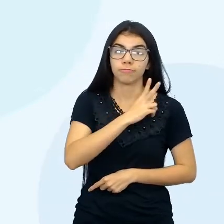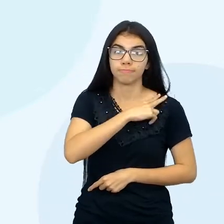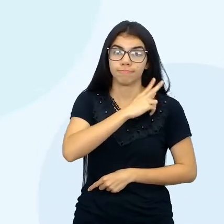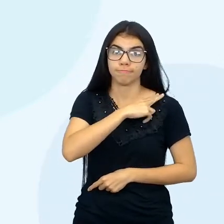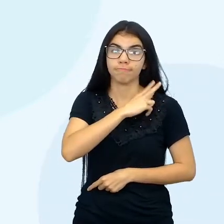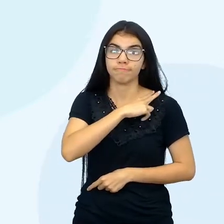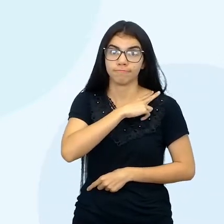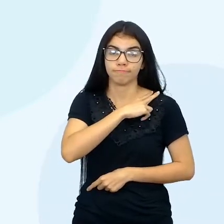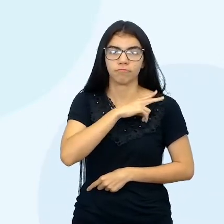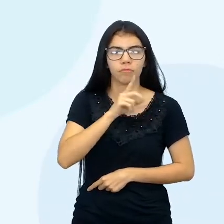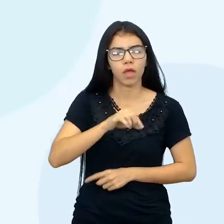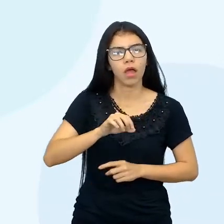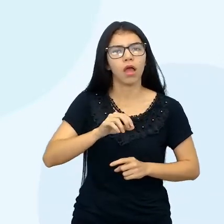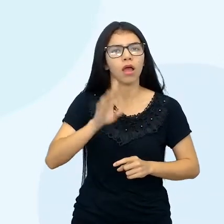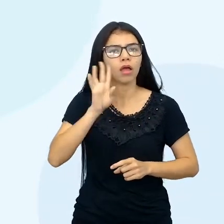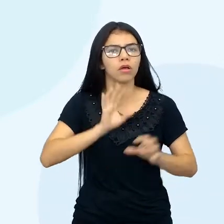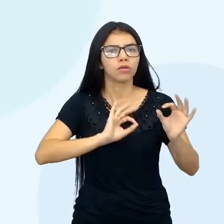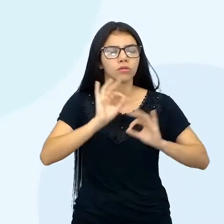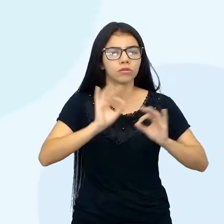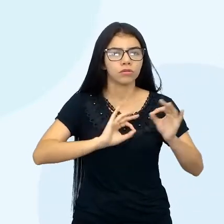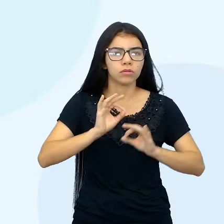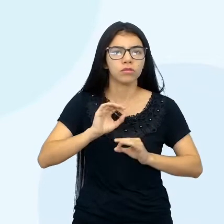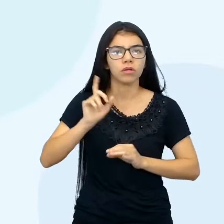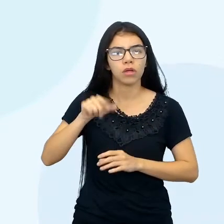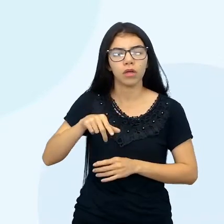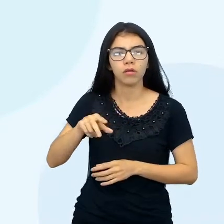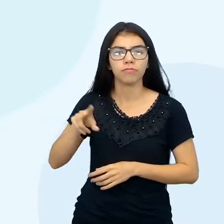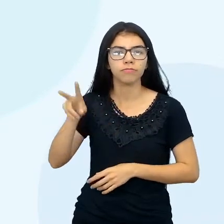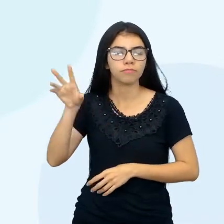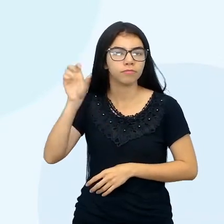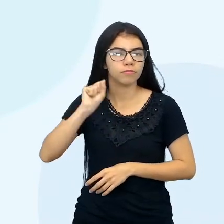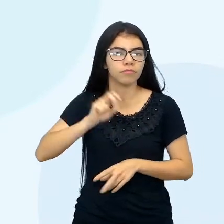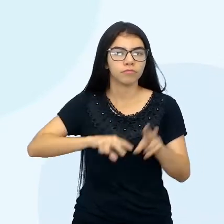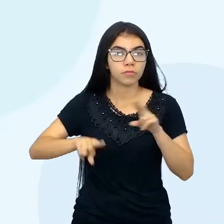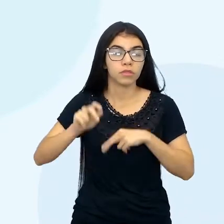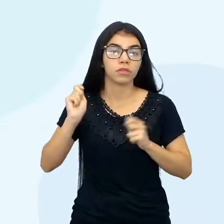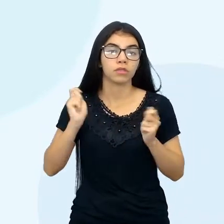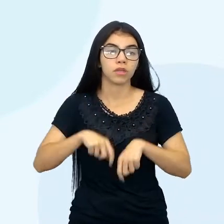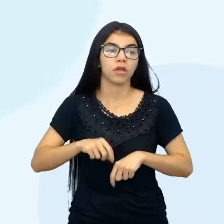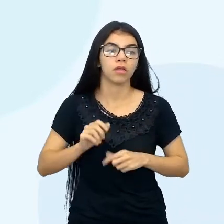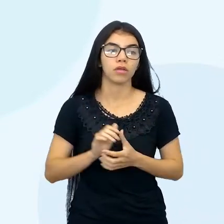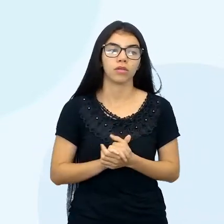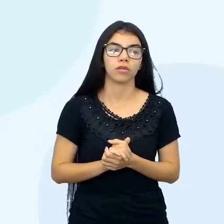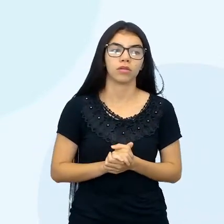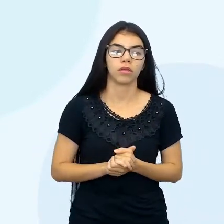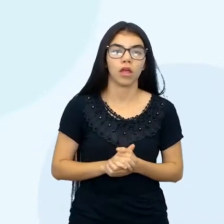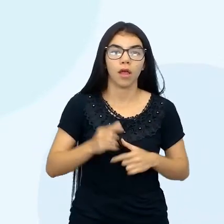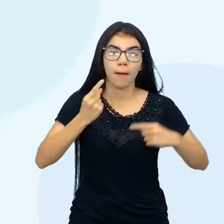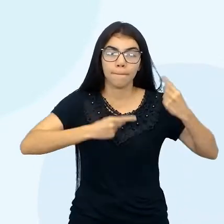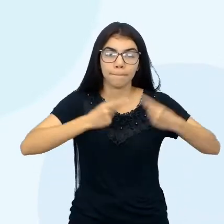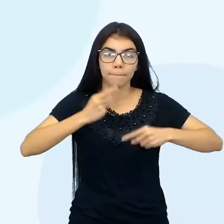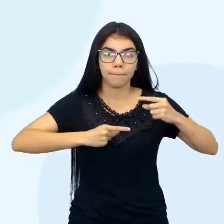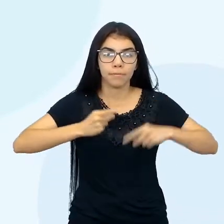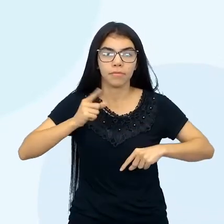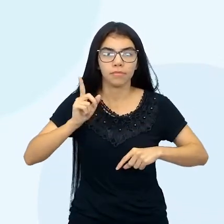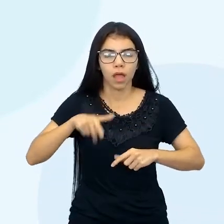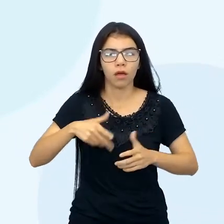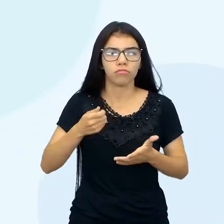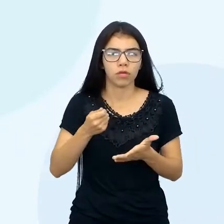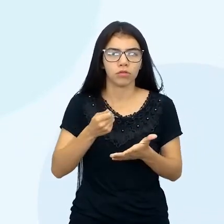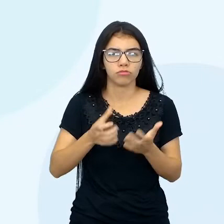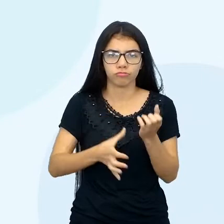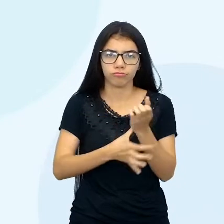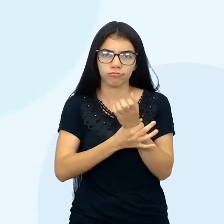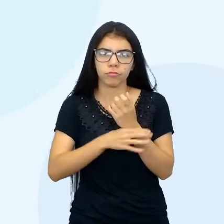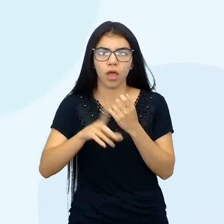ideia é que vocês preparem uma mostra de cinema, porque vocês têm conteúdo agora, né? Vocês conseguem debater com mais propriedade